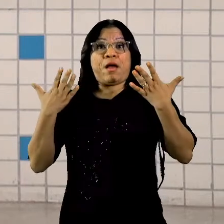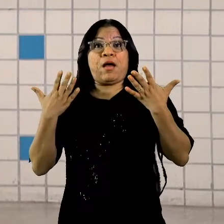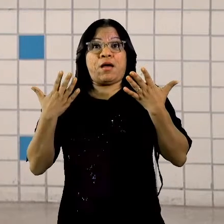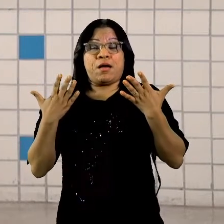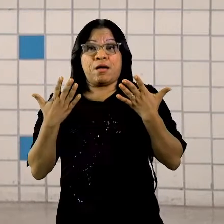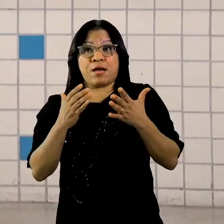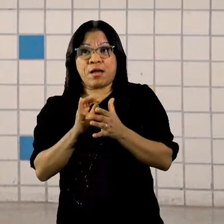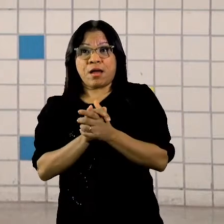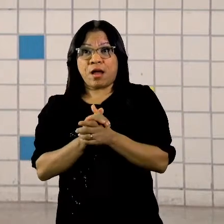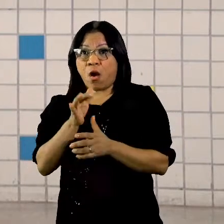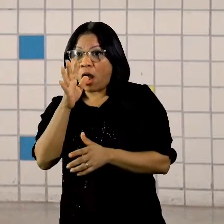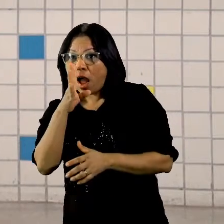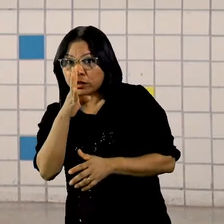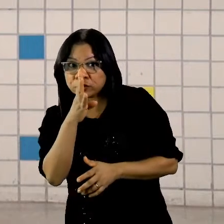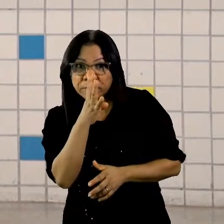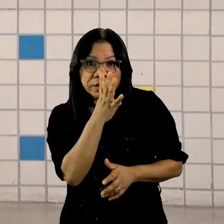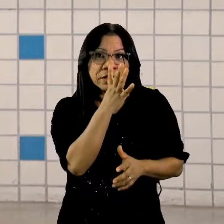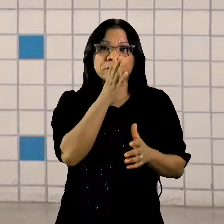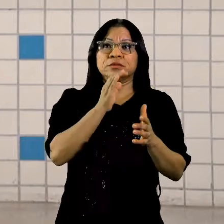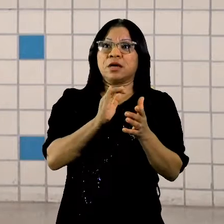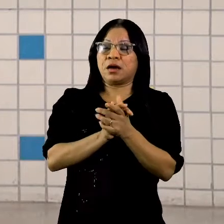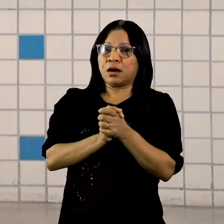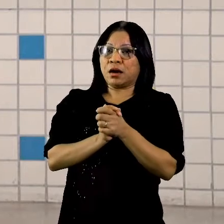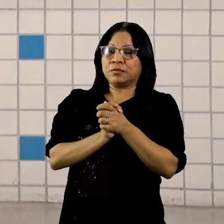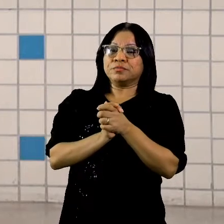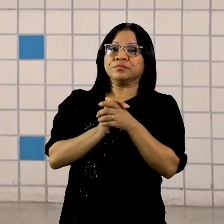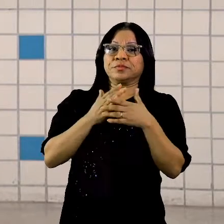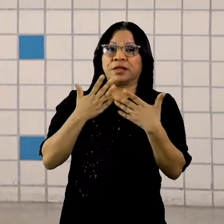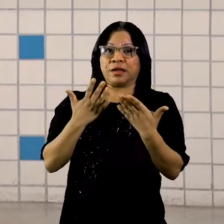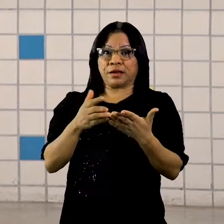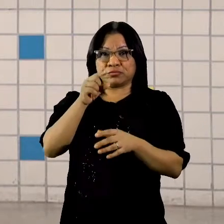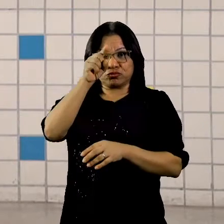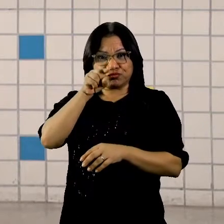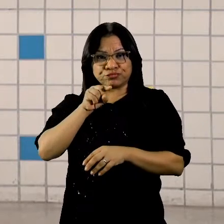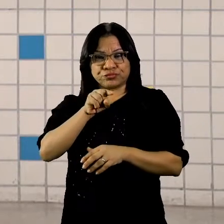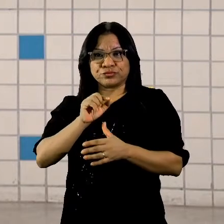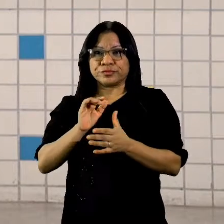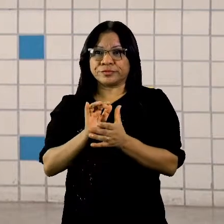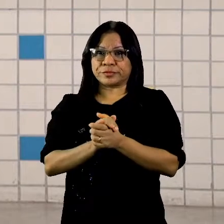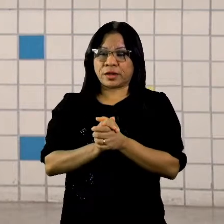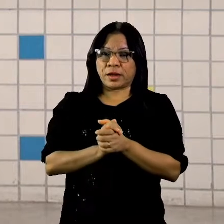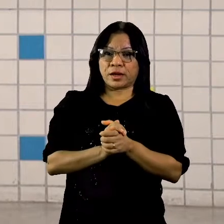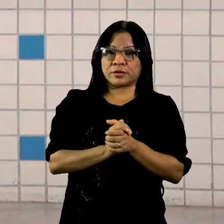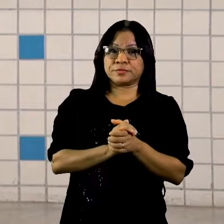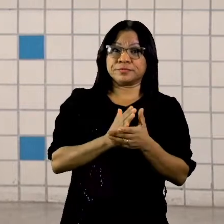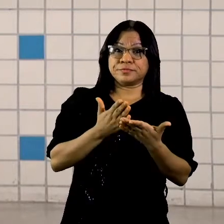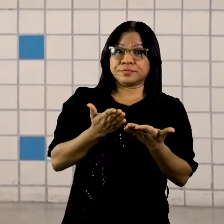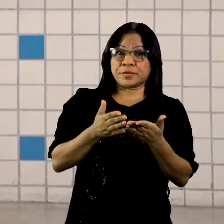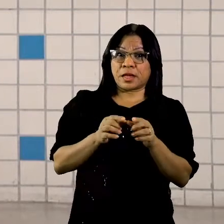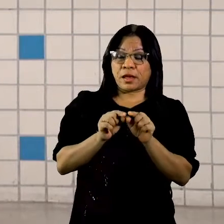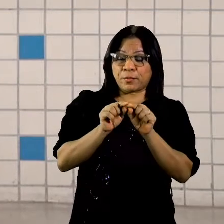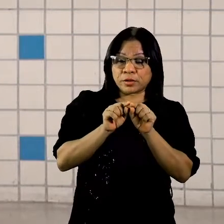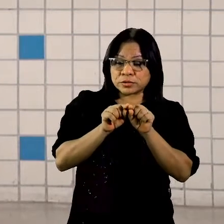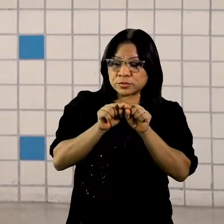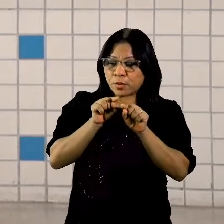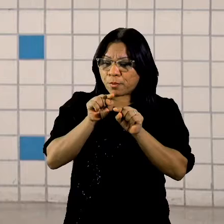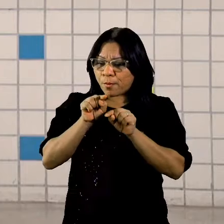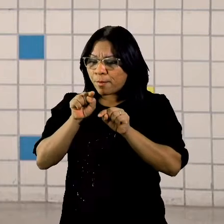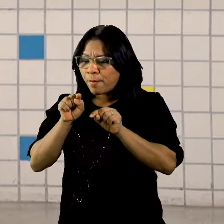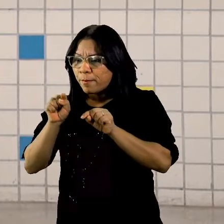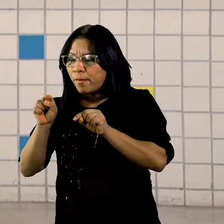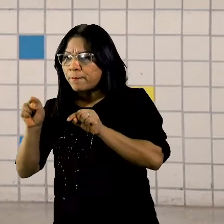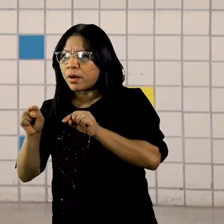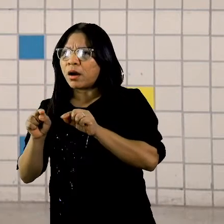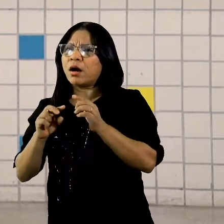E a vírgula? A vírgula é usada para indicar sequências. Exemplo, o gato correu, subiu no telhado e